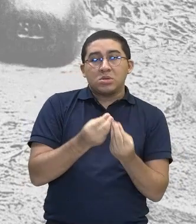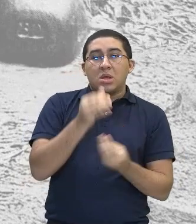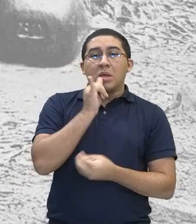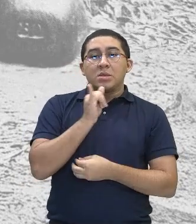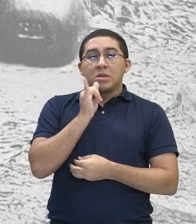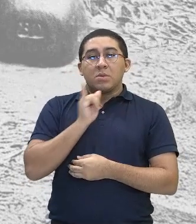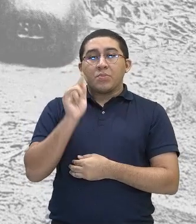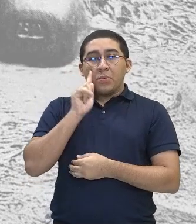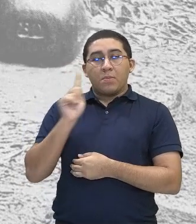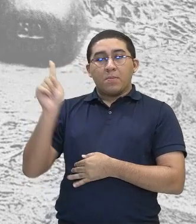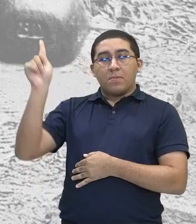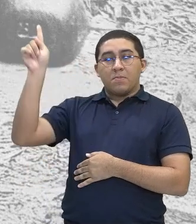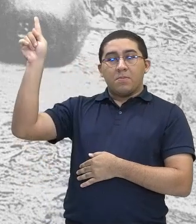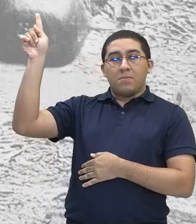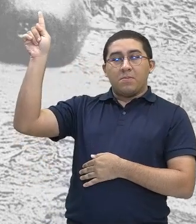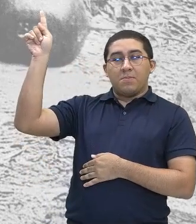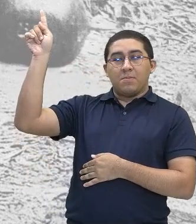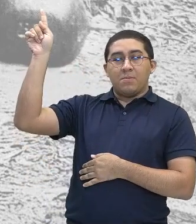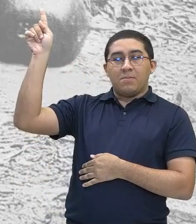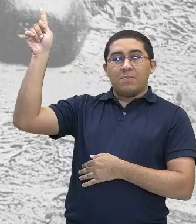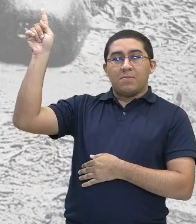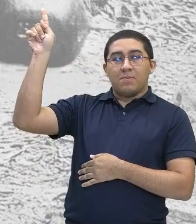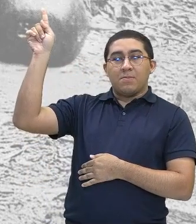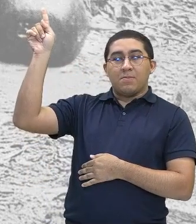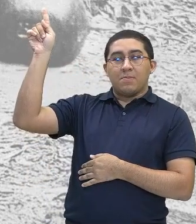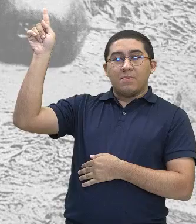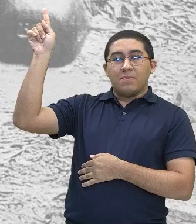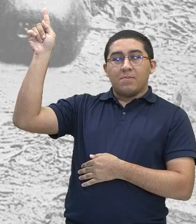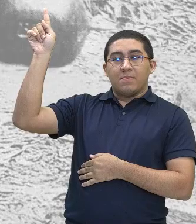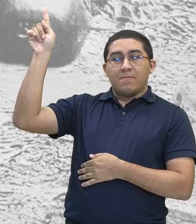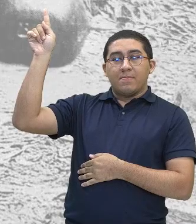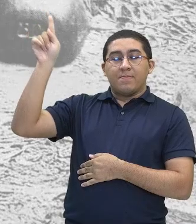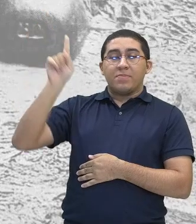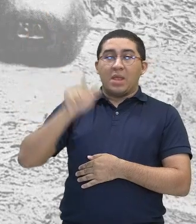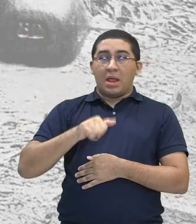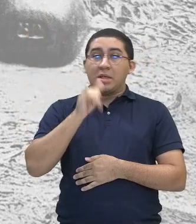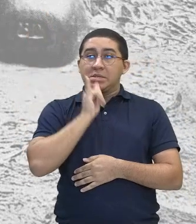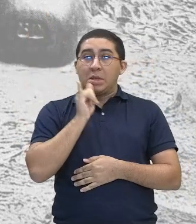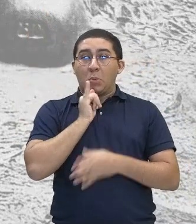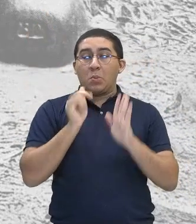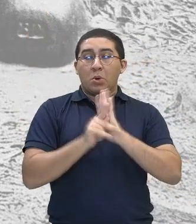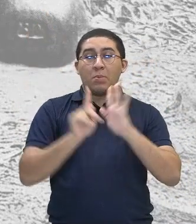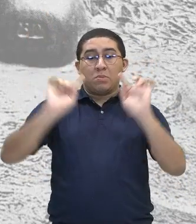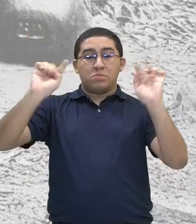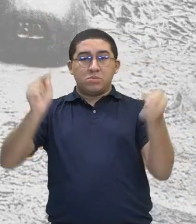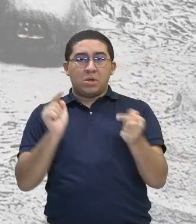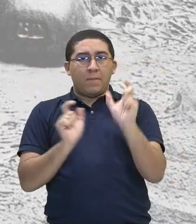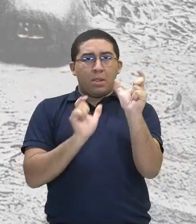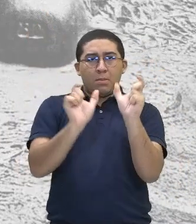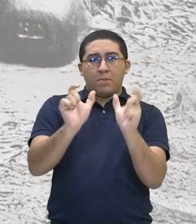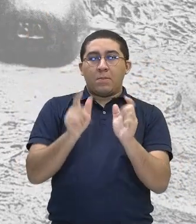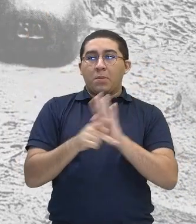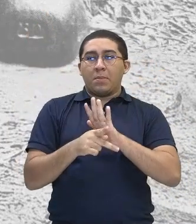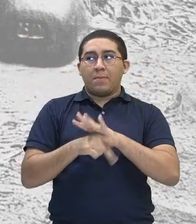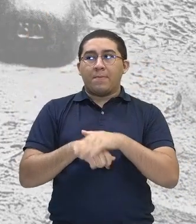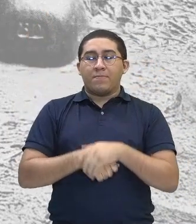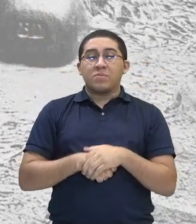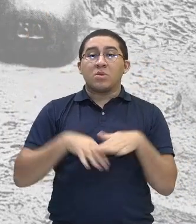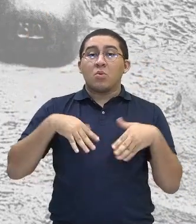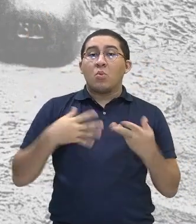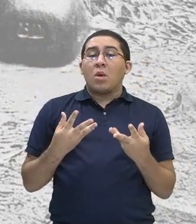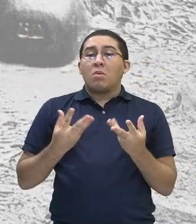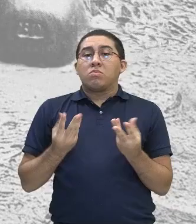e o Jaborandi também, né, como exemplos desse processo de biopirataria. Quais são os impactos, professora, disso? A gente